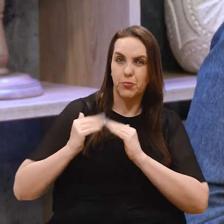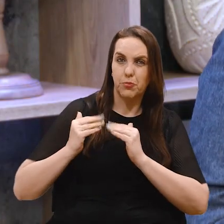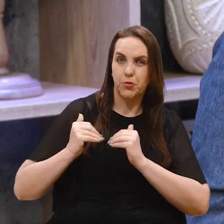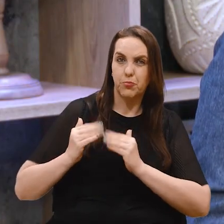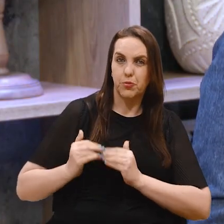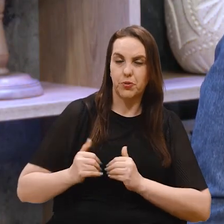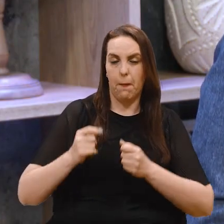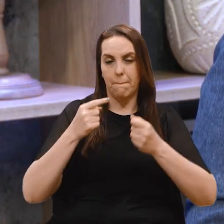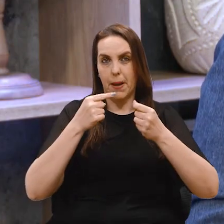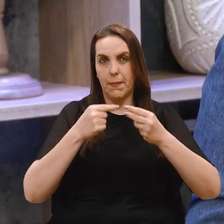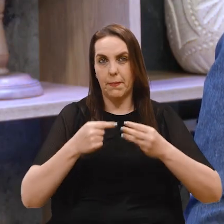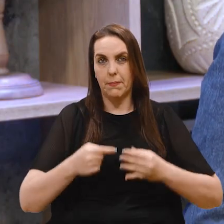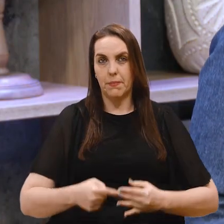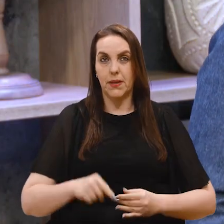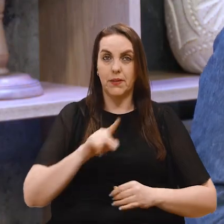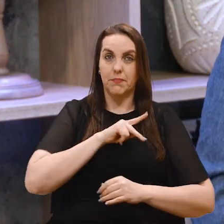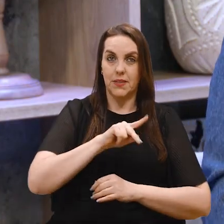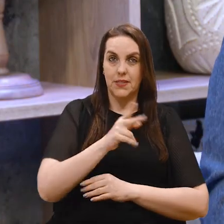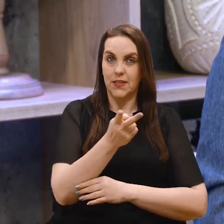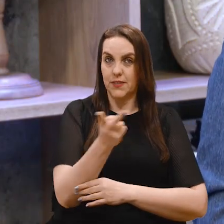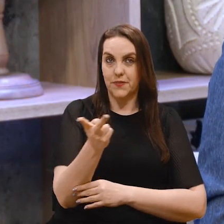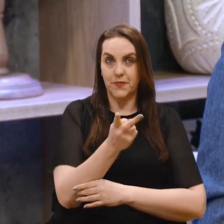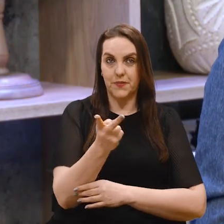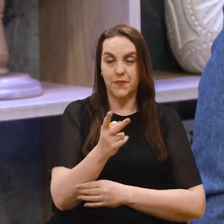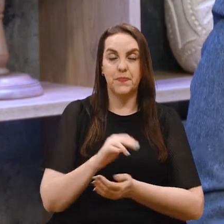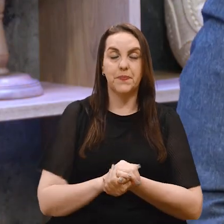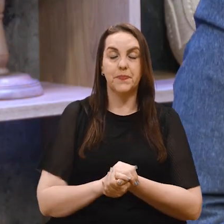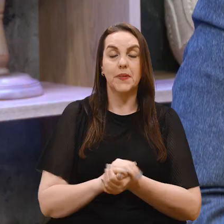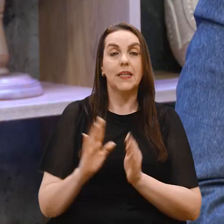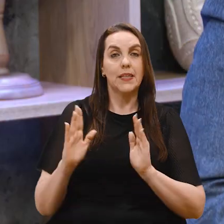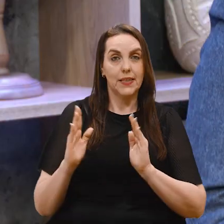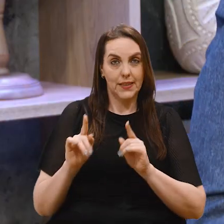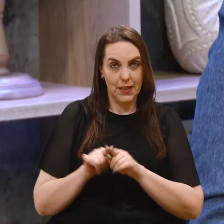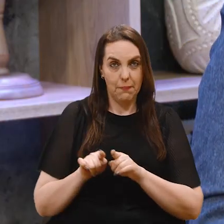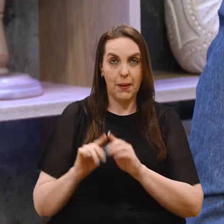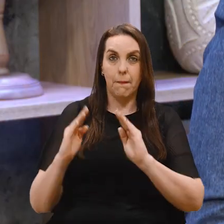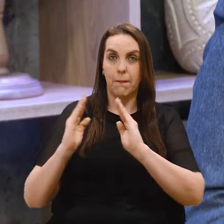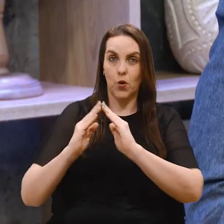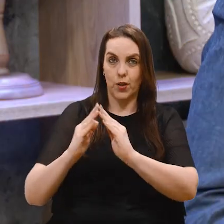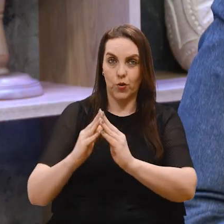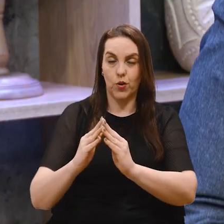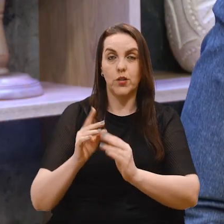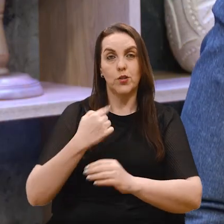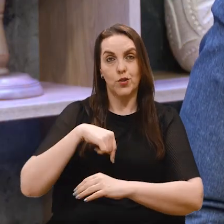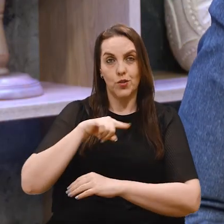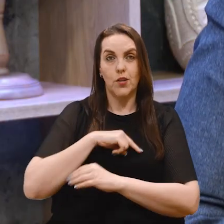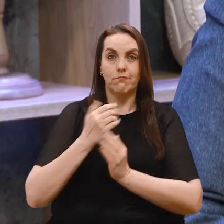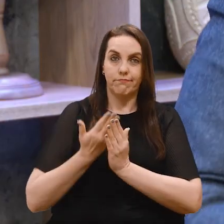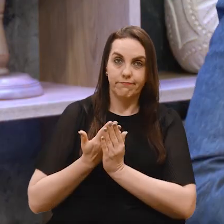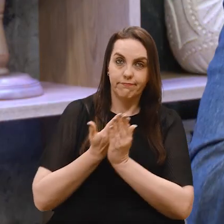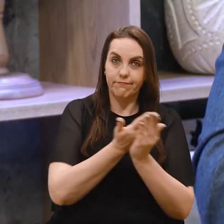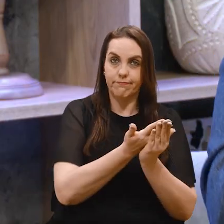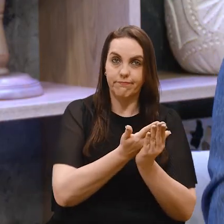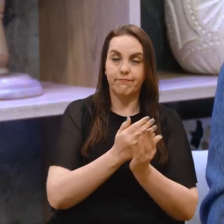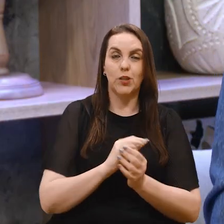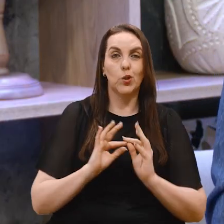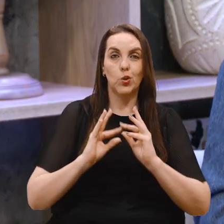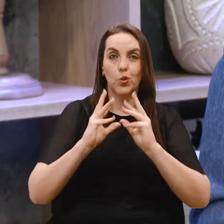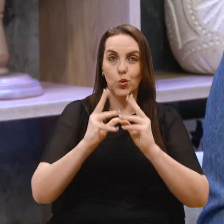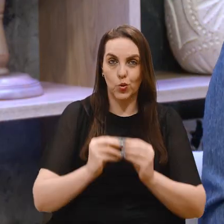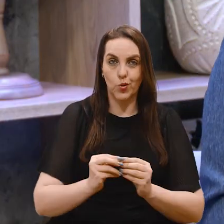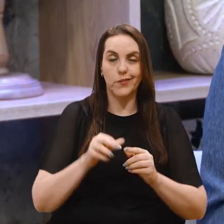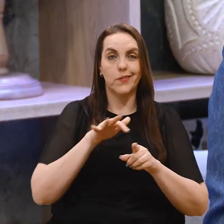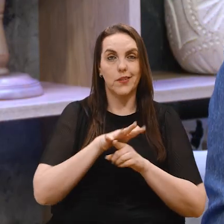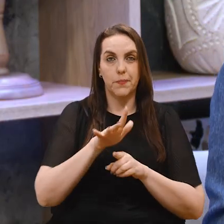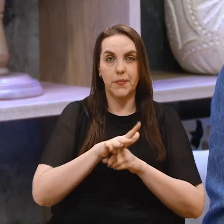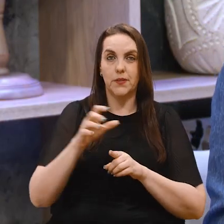elencou junto aos presidentes de bairro, também junto aos moradores, eles vai ser estão sendo levados, e todas as novas